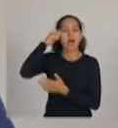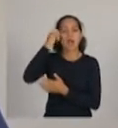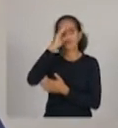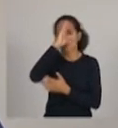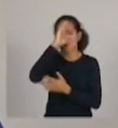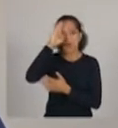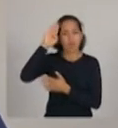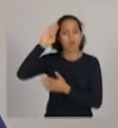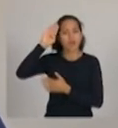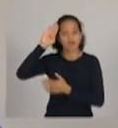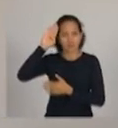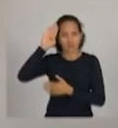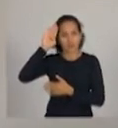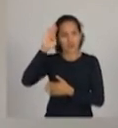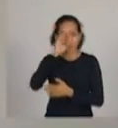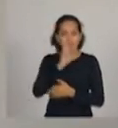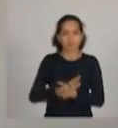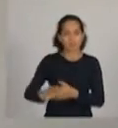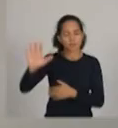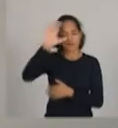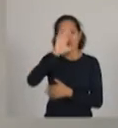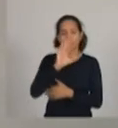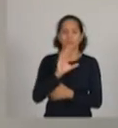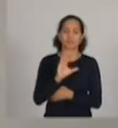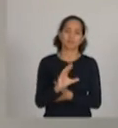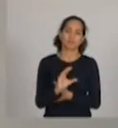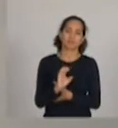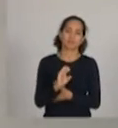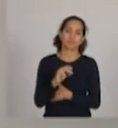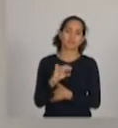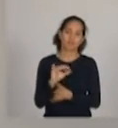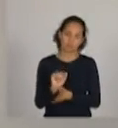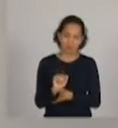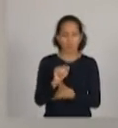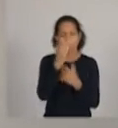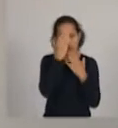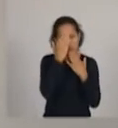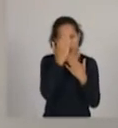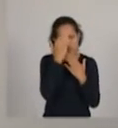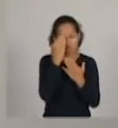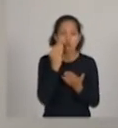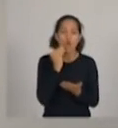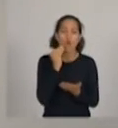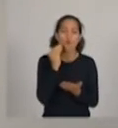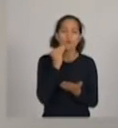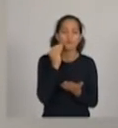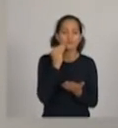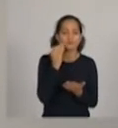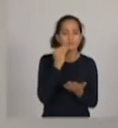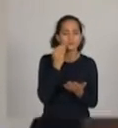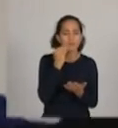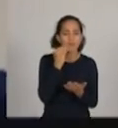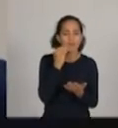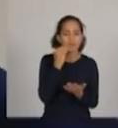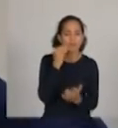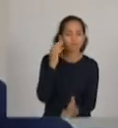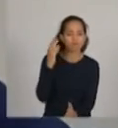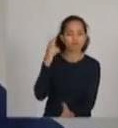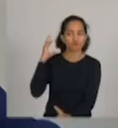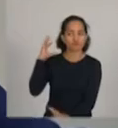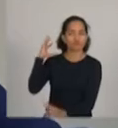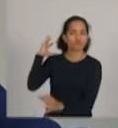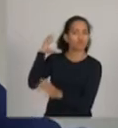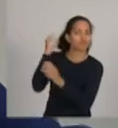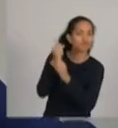acadêmica da dança afro-brasileira cênica. Então, eu agradeço aqui a oportunidade de recuperar